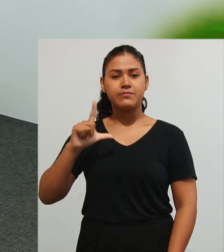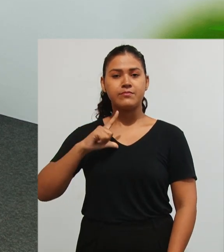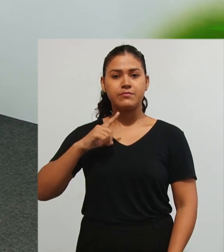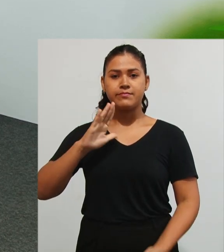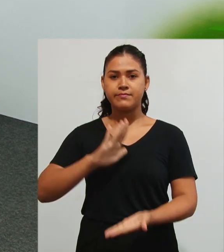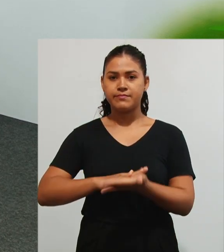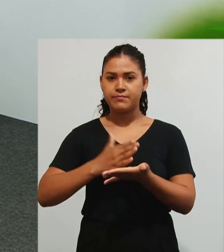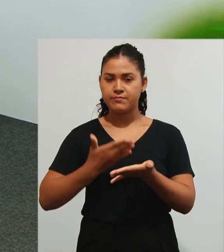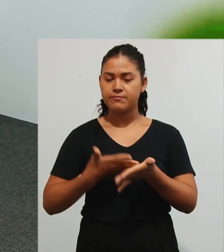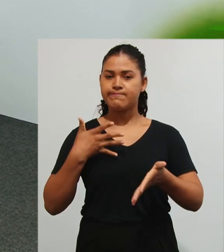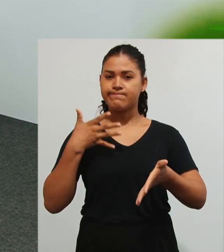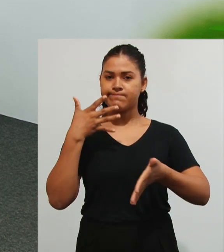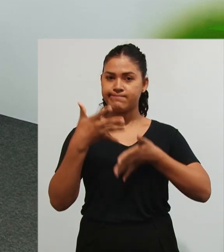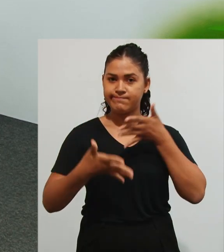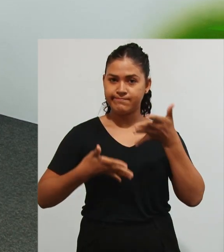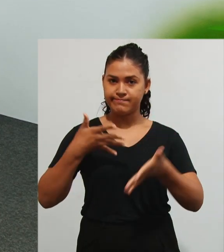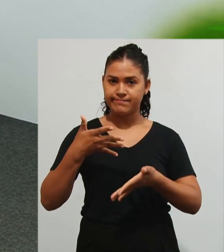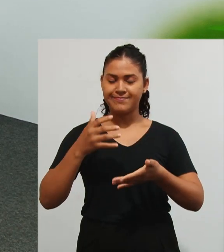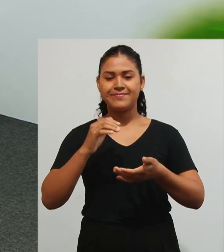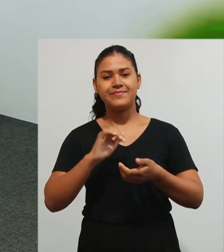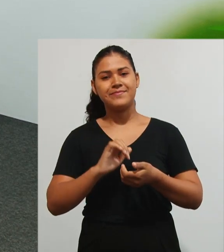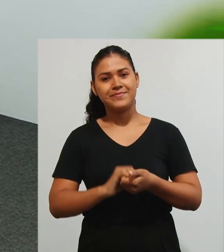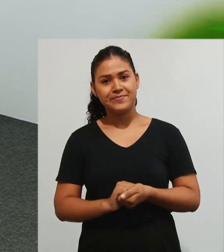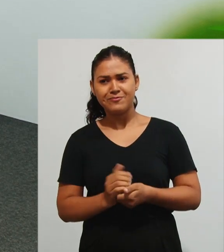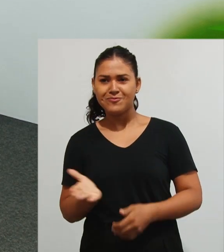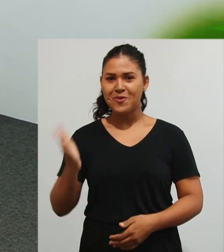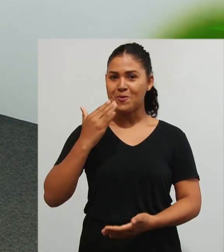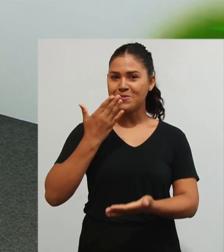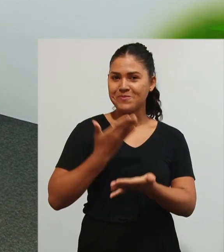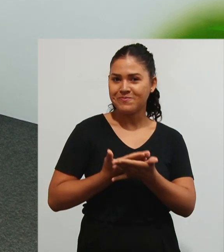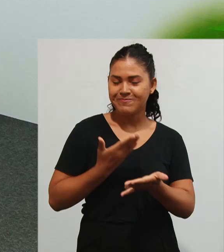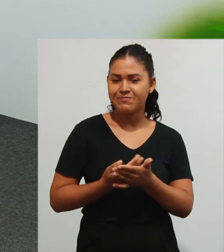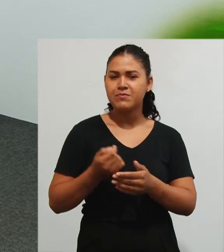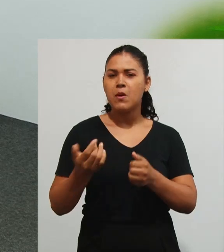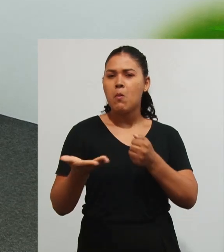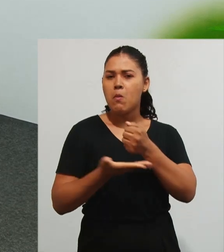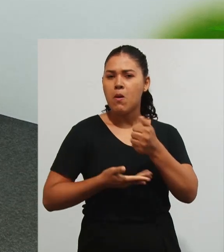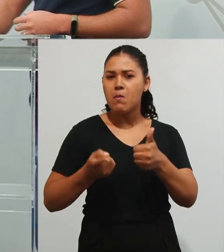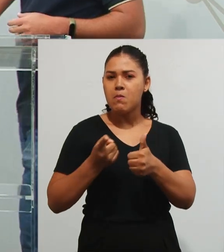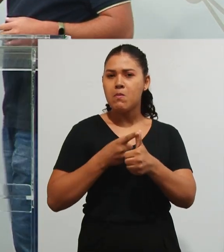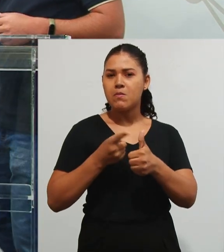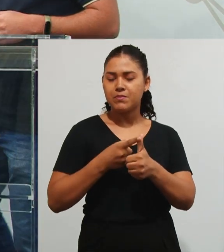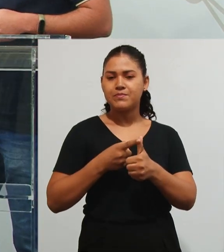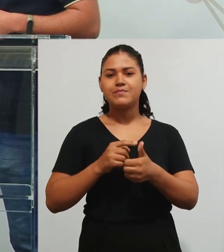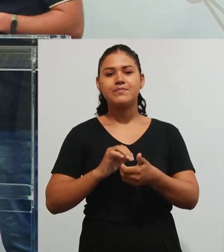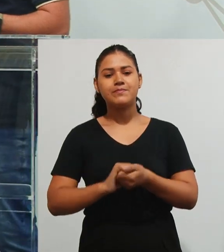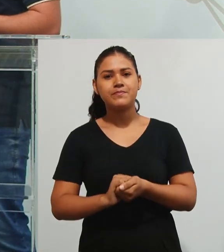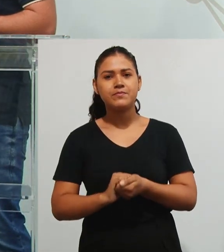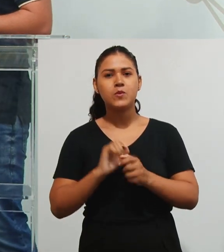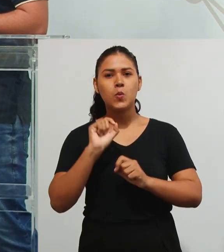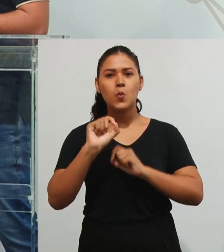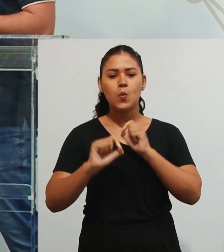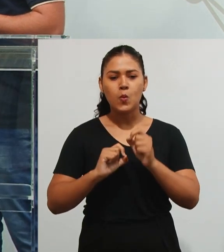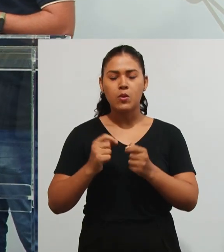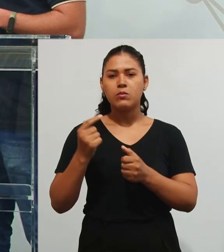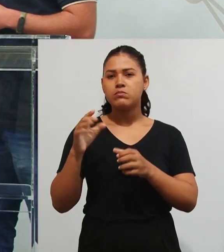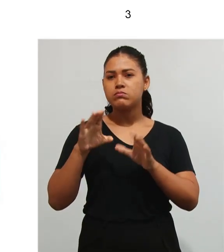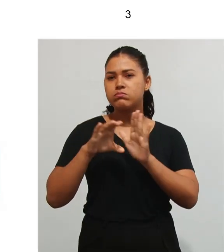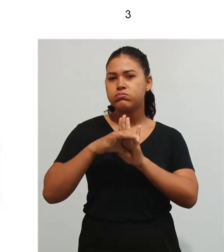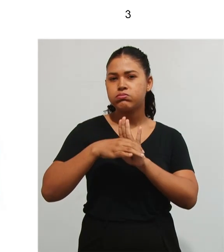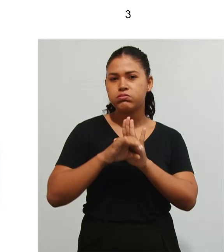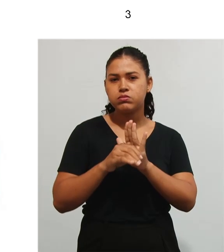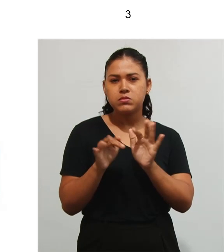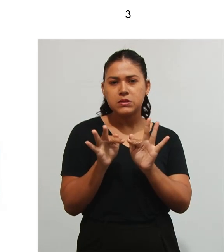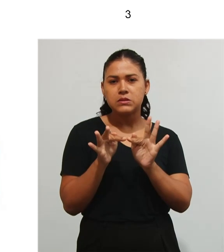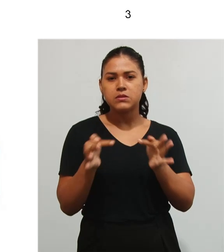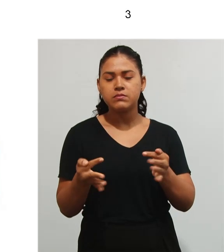a intérprete de Libras estará sinalizando. Bom, vamos lá, a primeira unidade da disciplina, onde veremos os conceitos